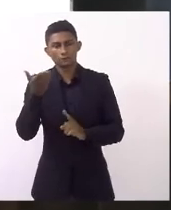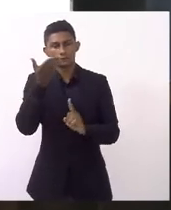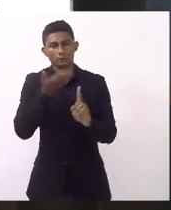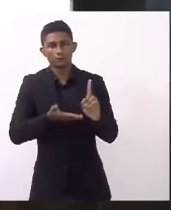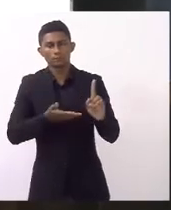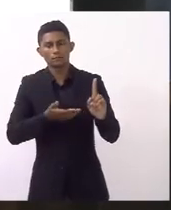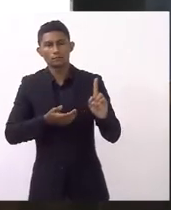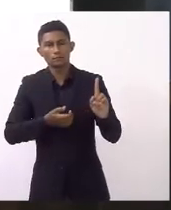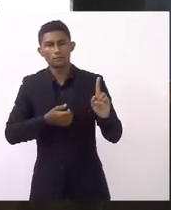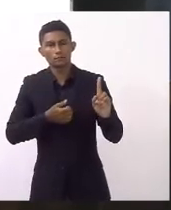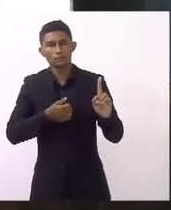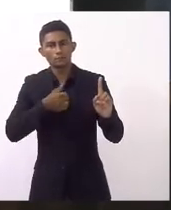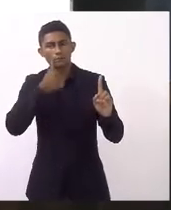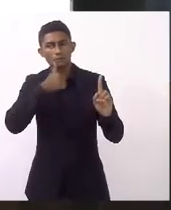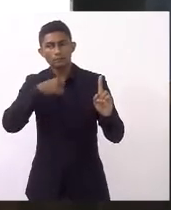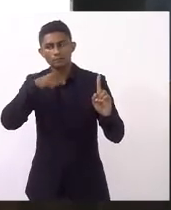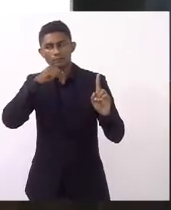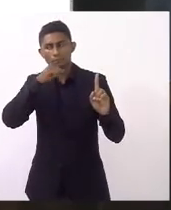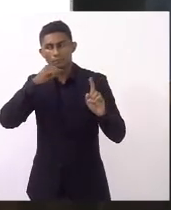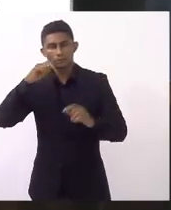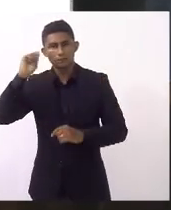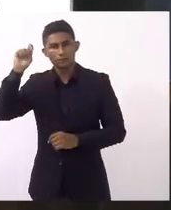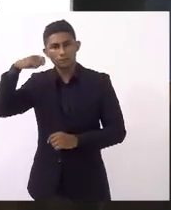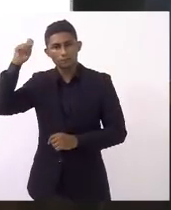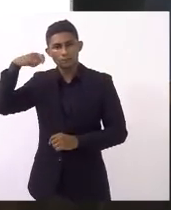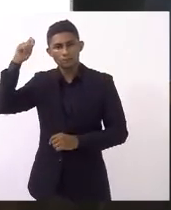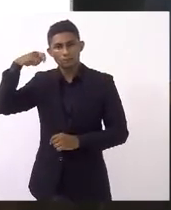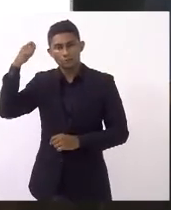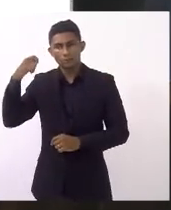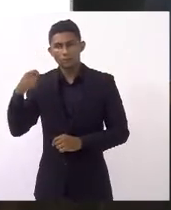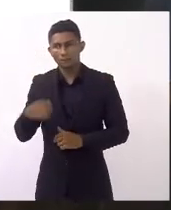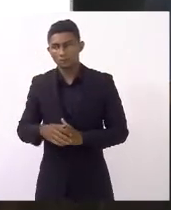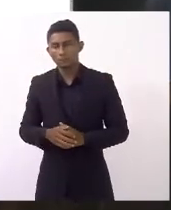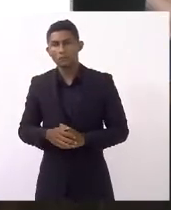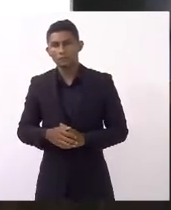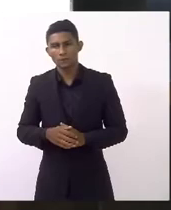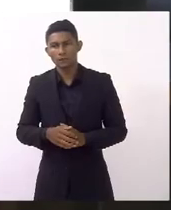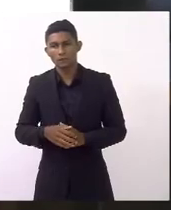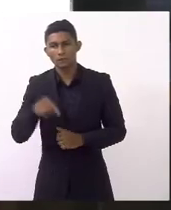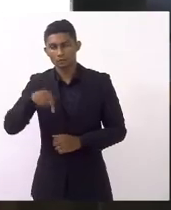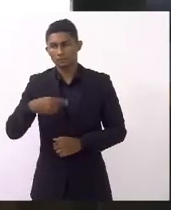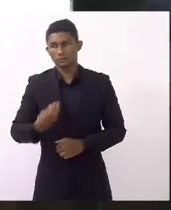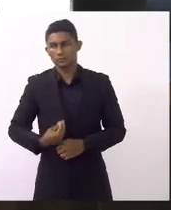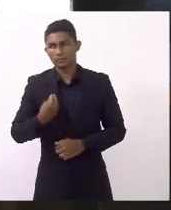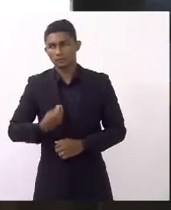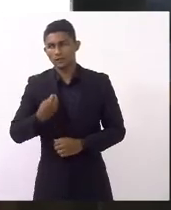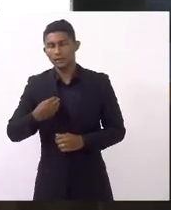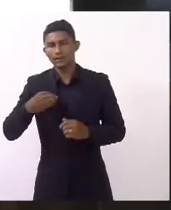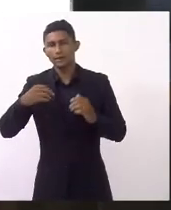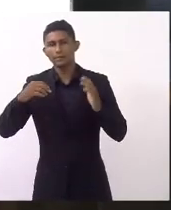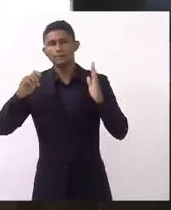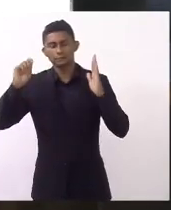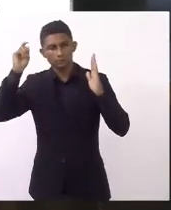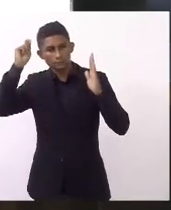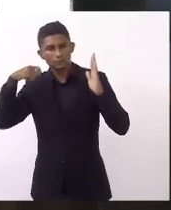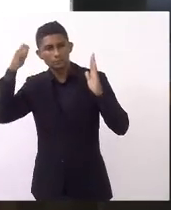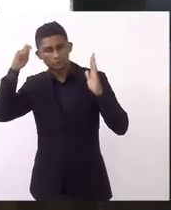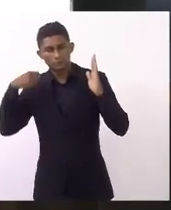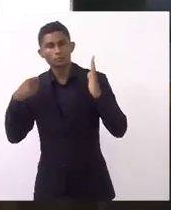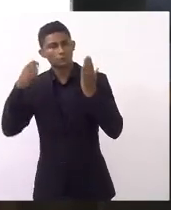e asinha de Osho representada por mãe Nilce aqui presente para receber essa